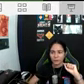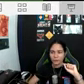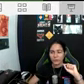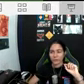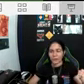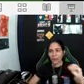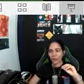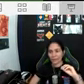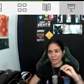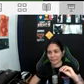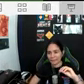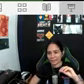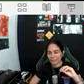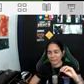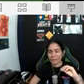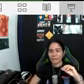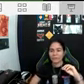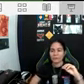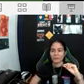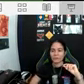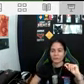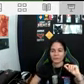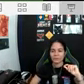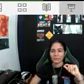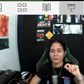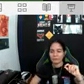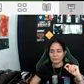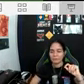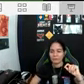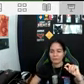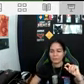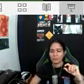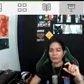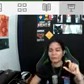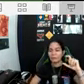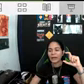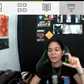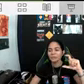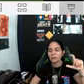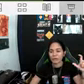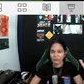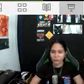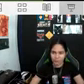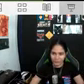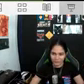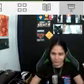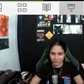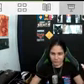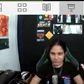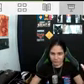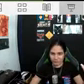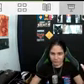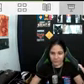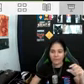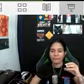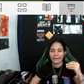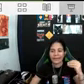Aplicando aí no que foi dito da coleta, se você utilizar, por exemplo, vários coletores